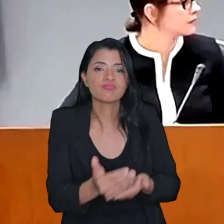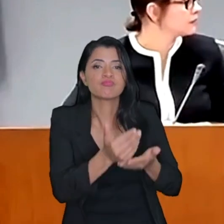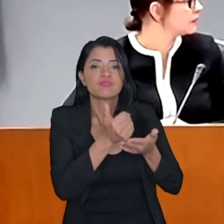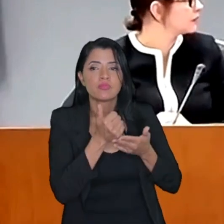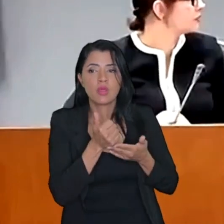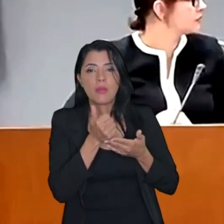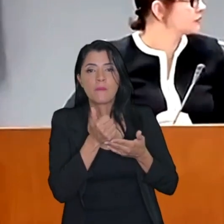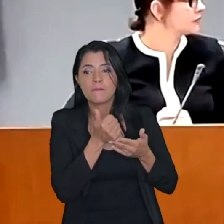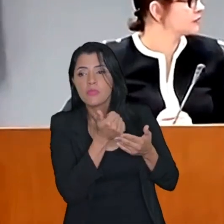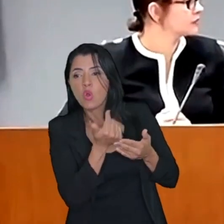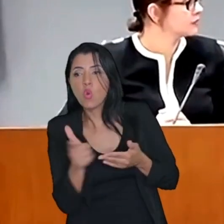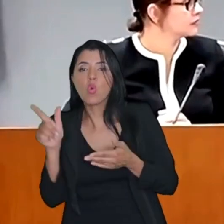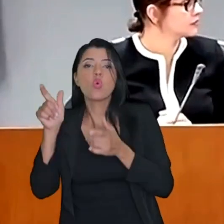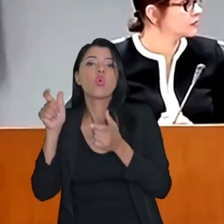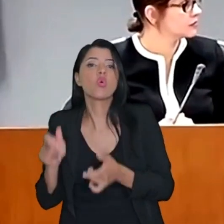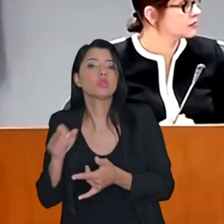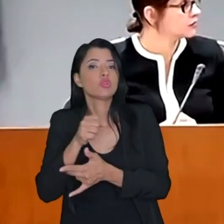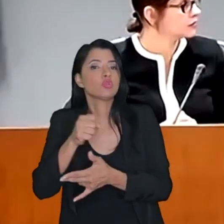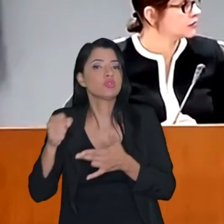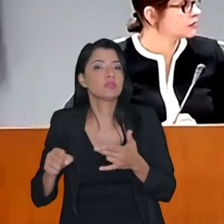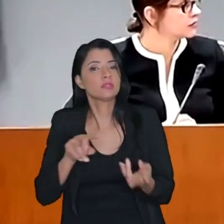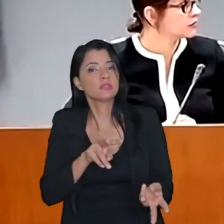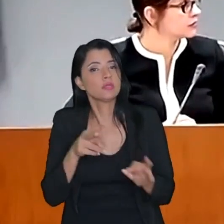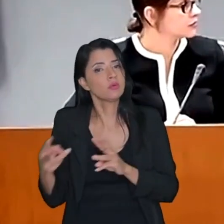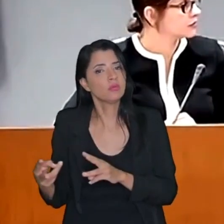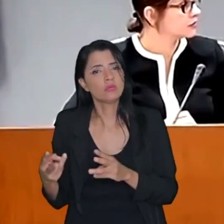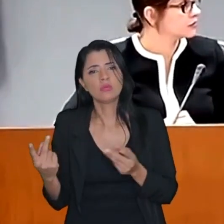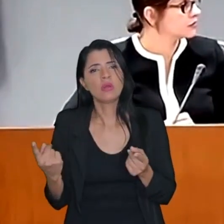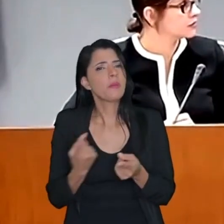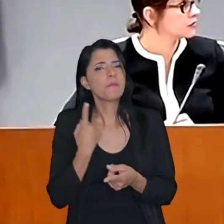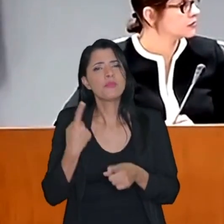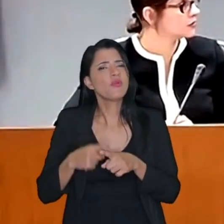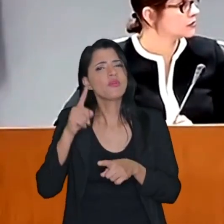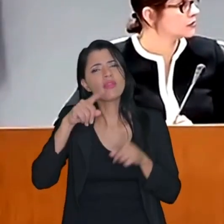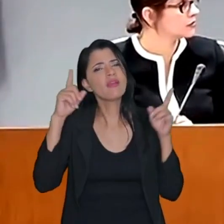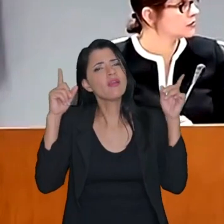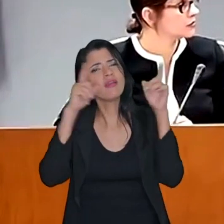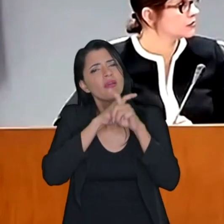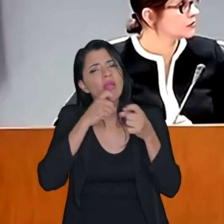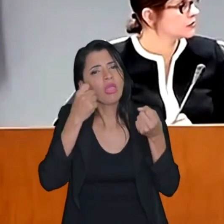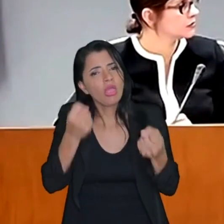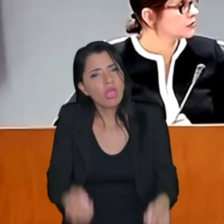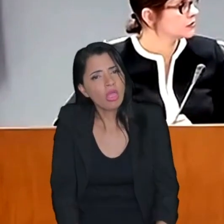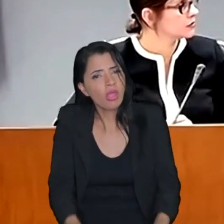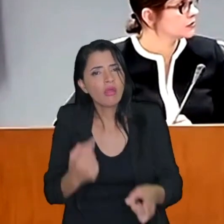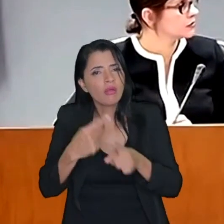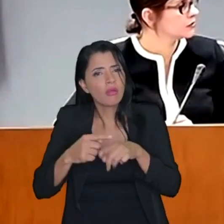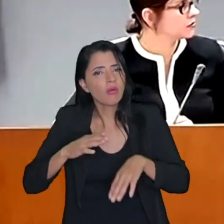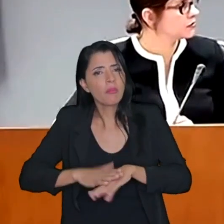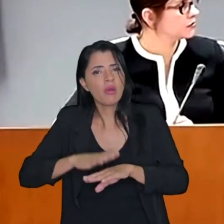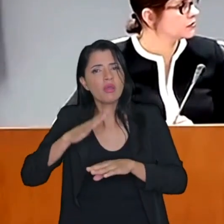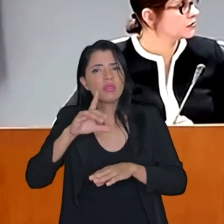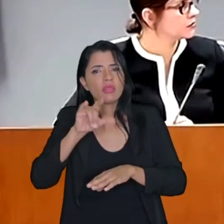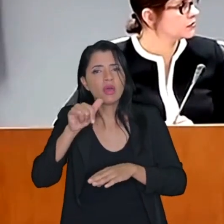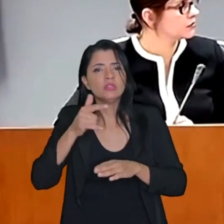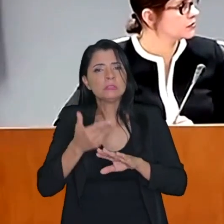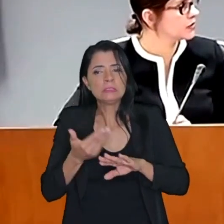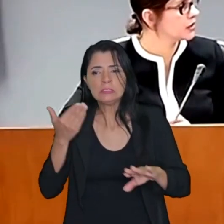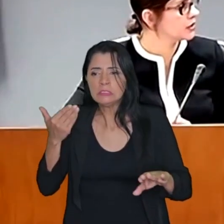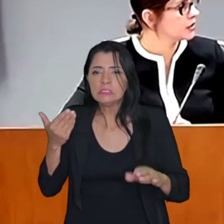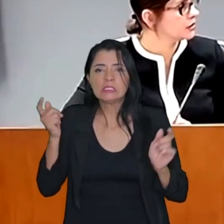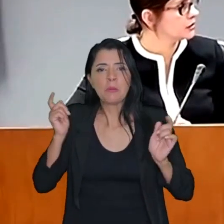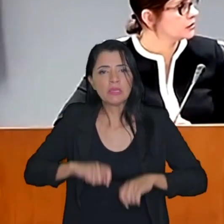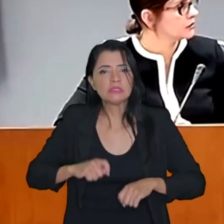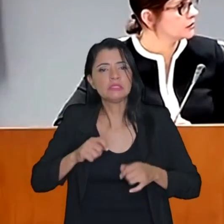coletados para uma outra jurisdição. Por que isso é complexo? Porque quanto mais o dado se afasta da